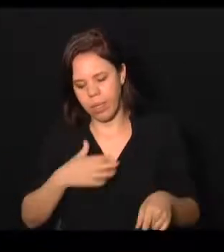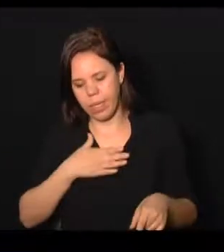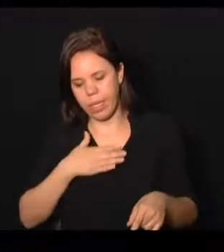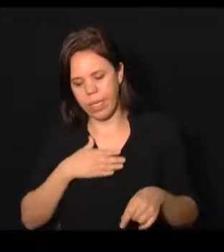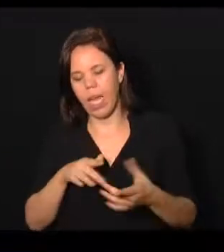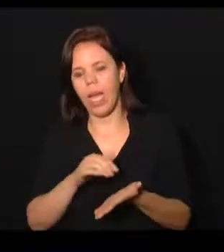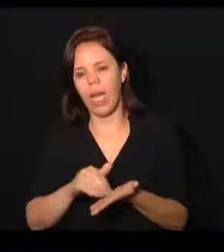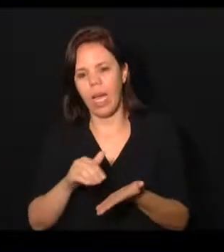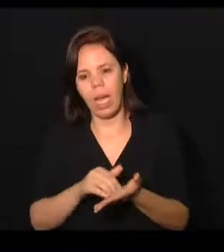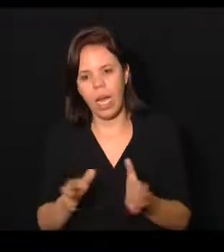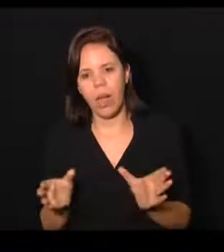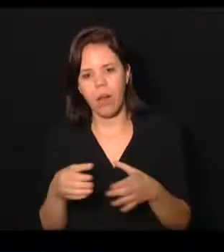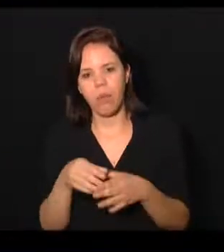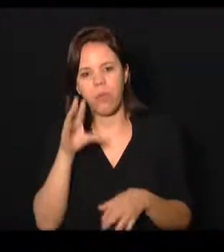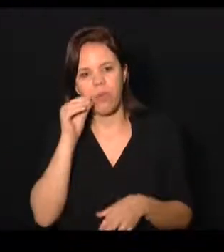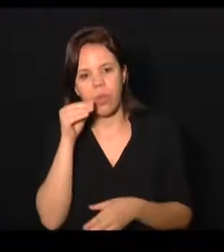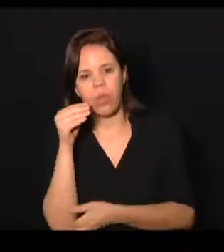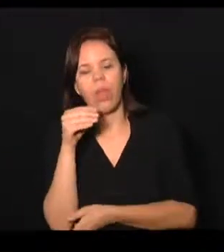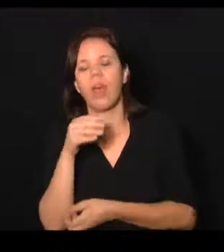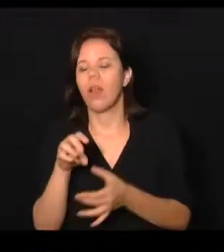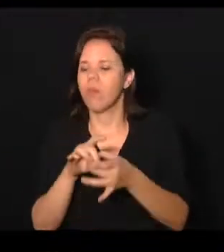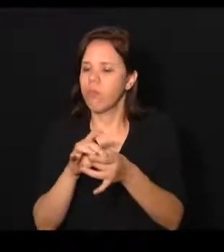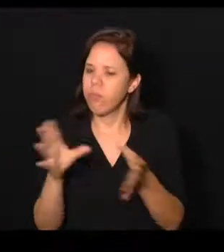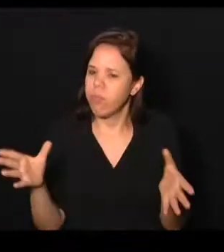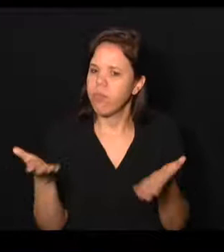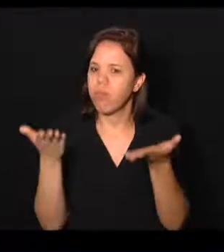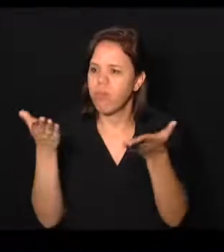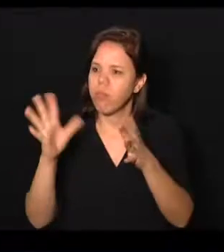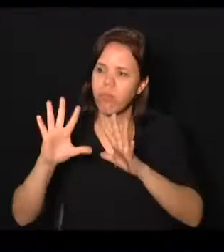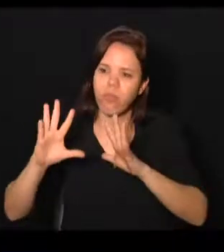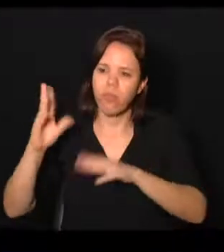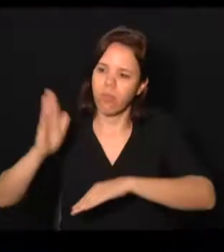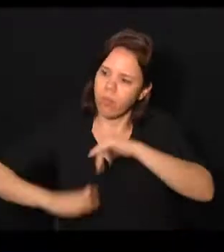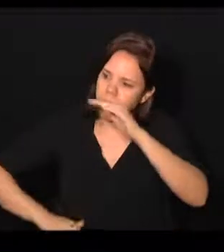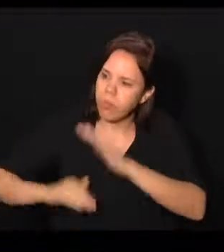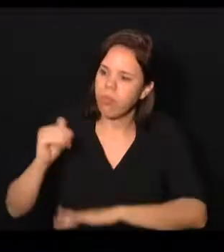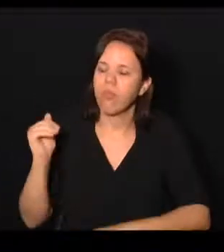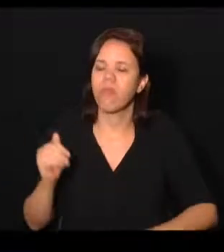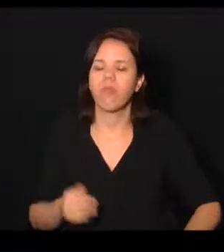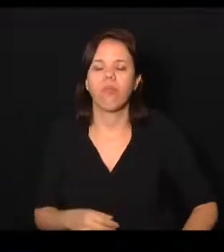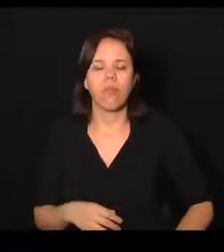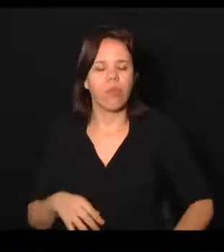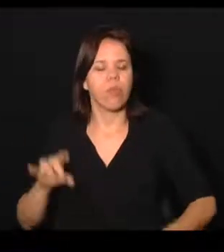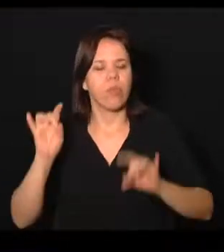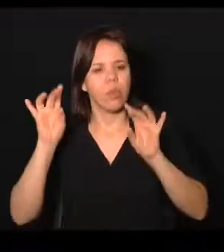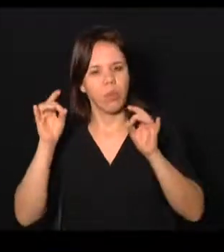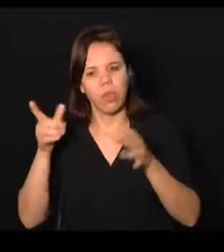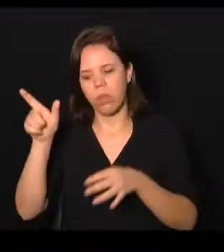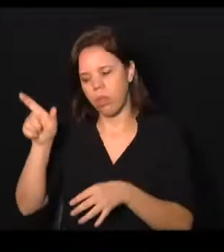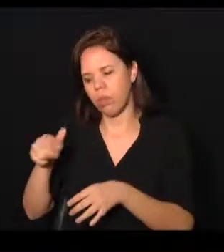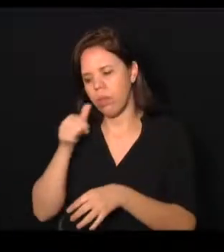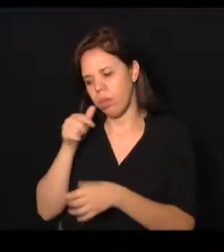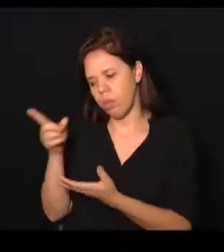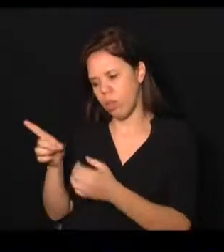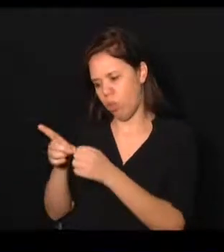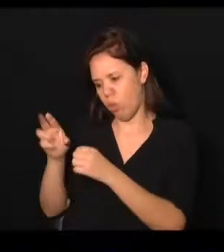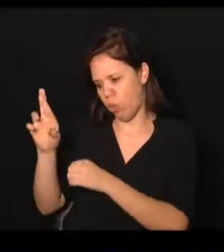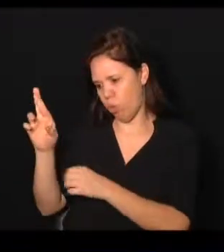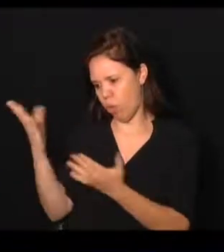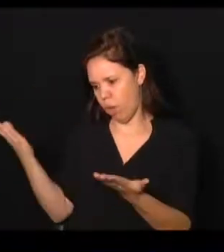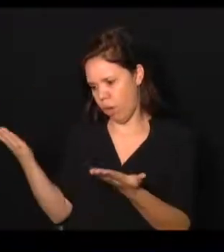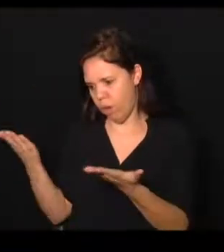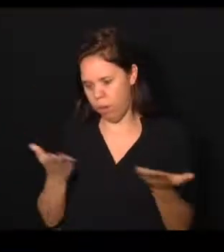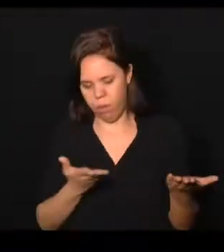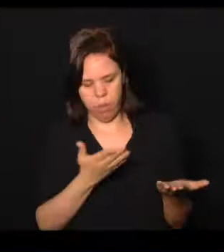minha assessoria à disposição de todos os profissionais, né, em especial da senhora, que